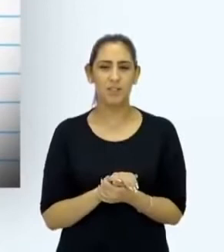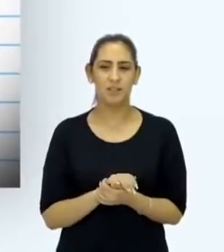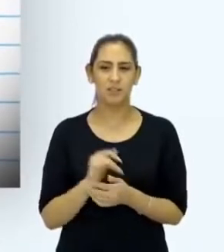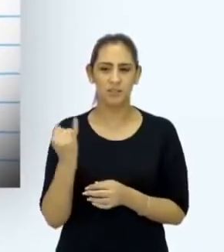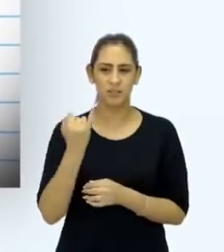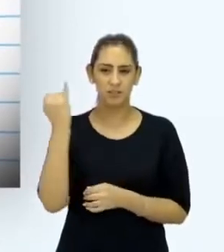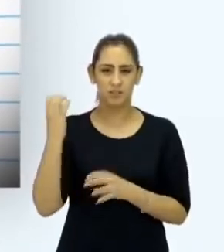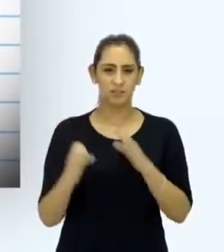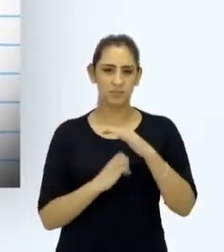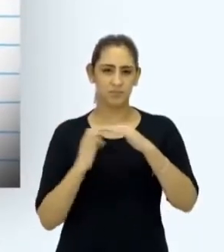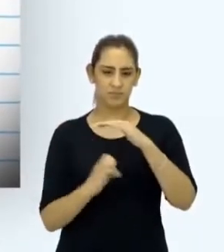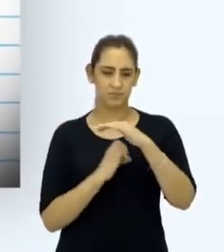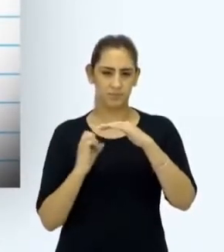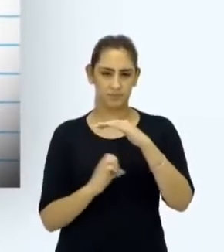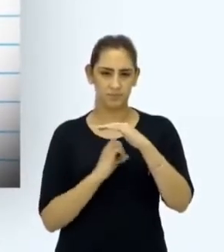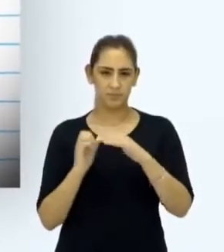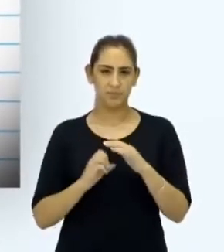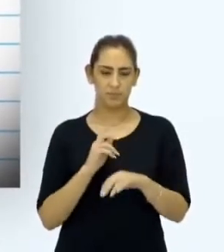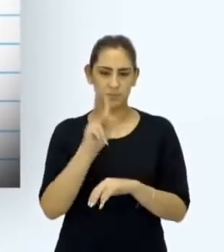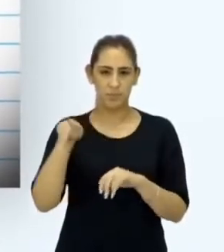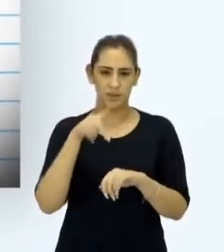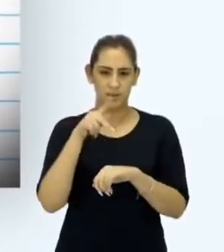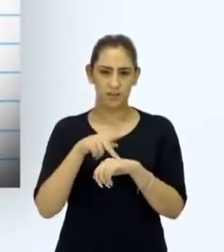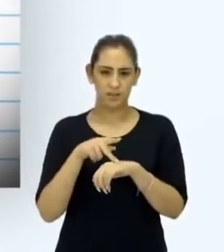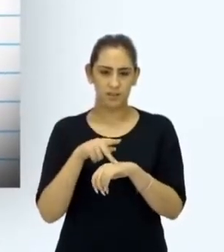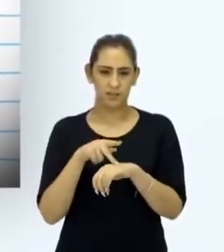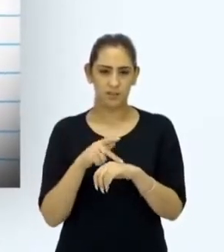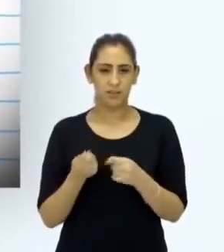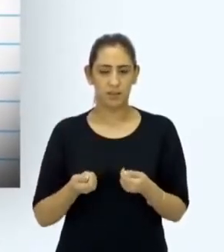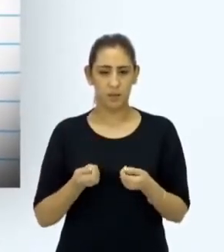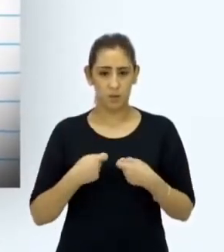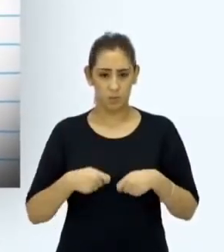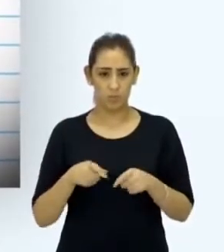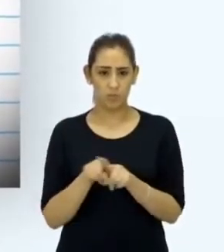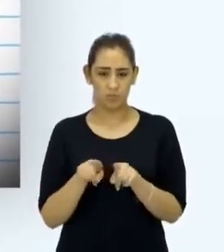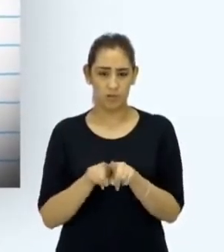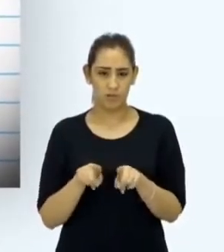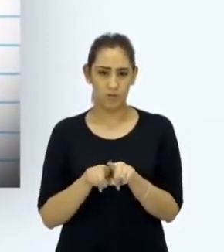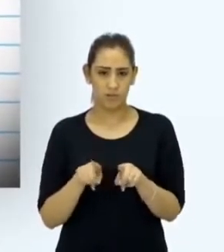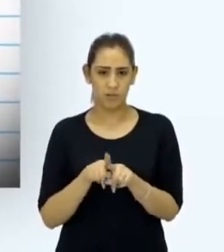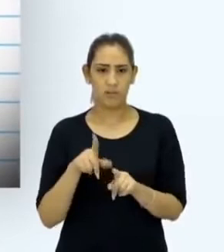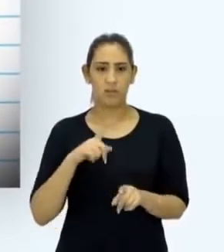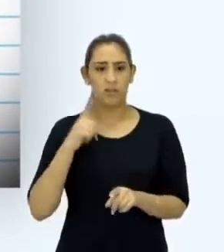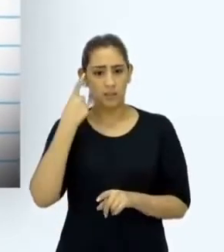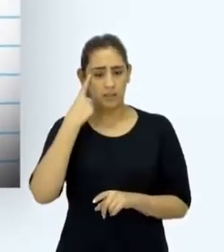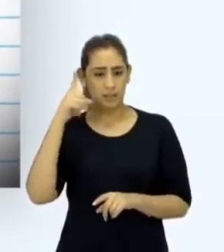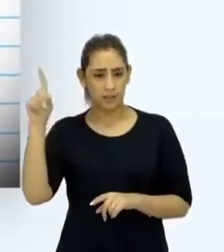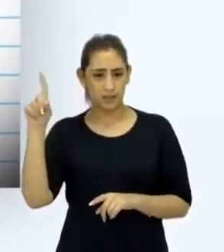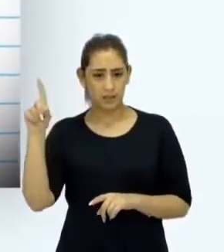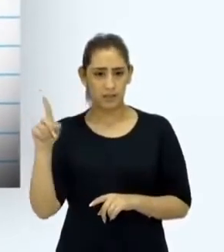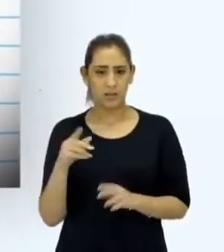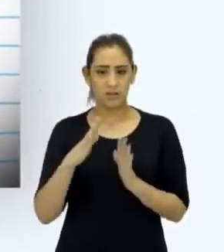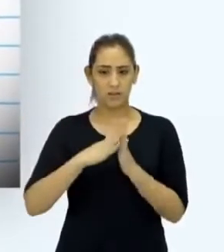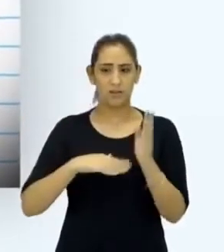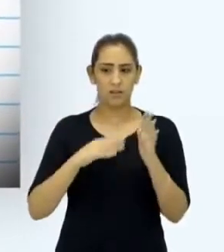tanto em termos sociais quanto em econômicos. Para se ter uma ideia, o relatório Perspectivas